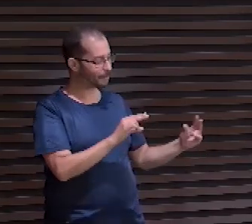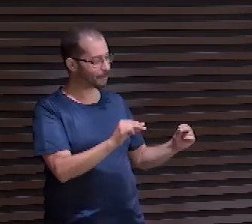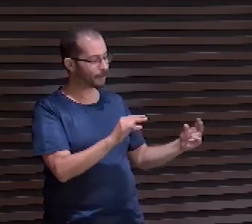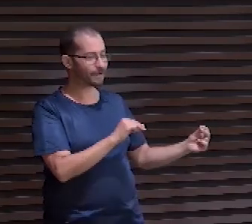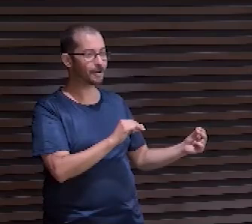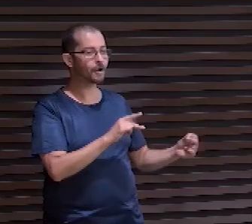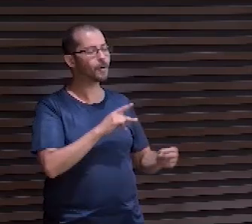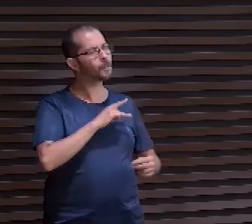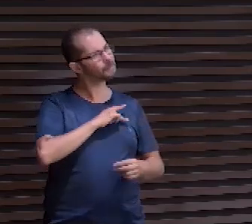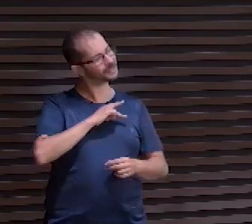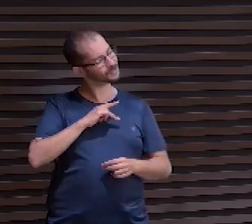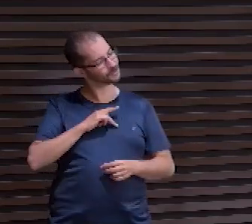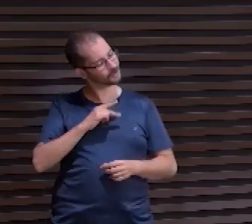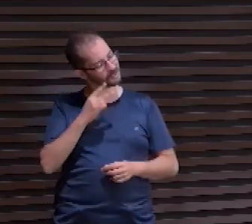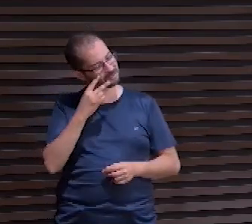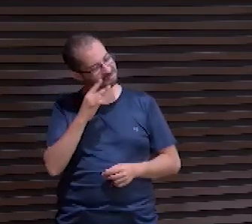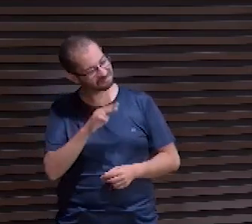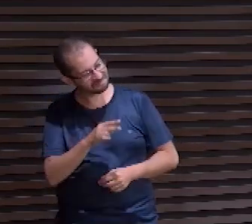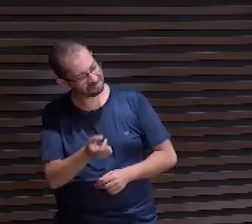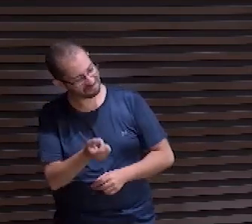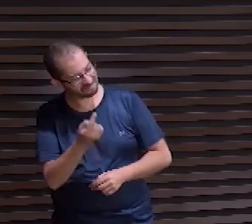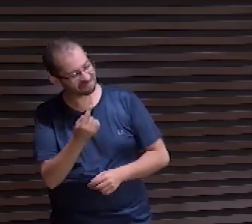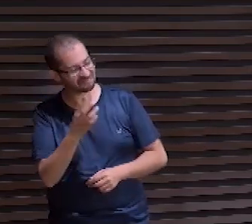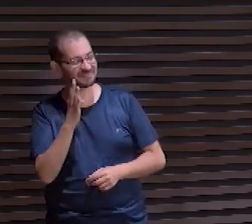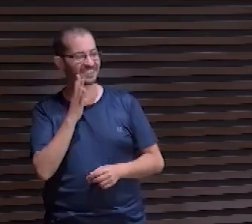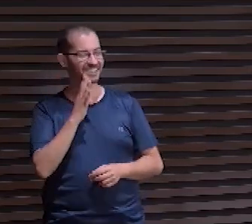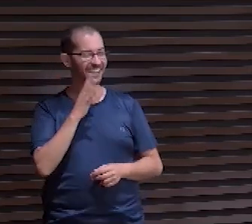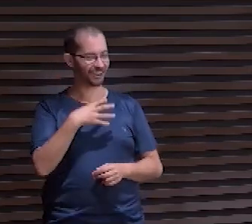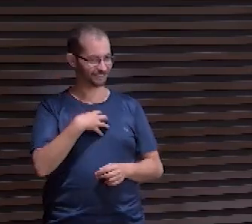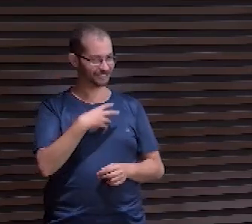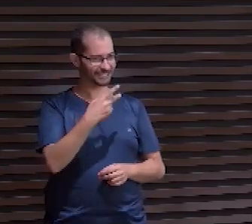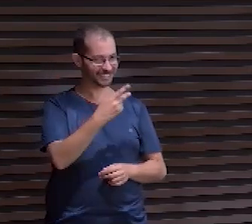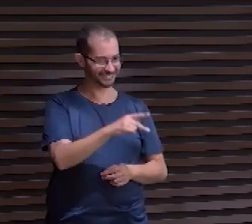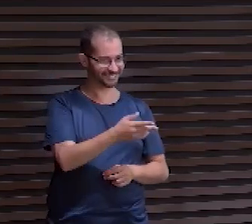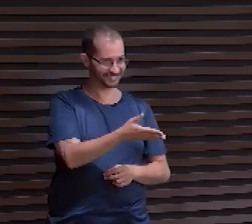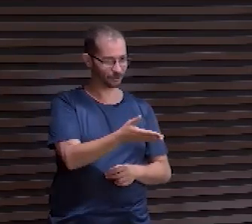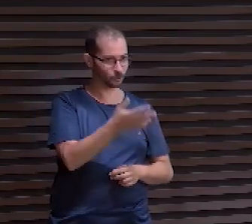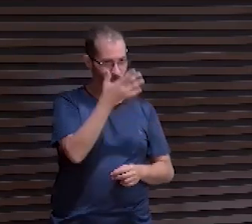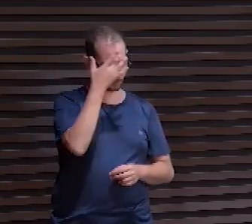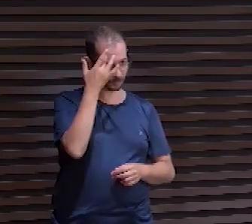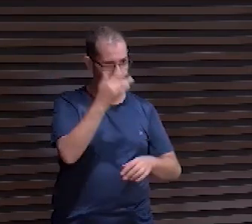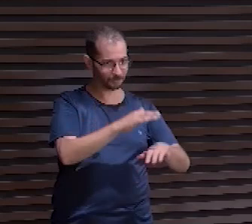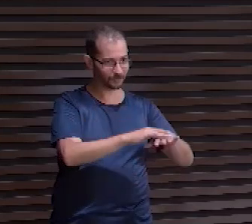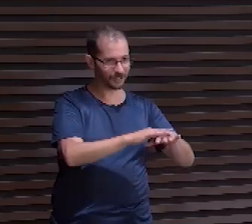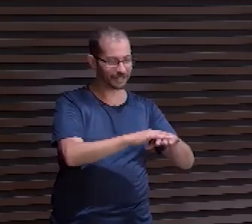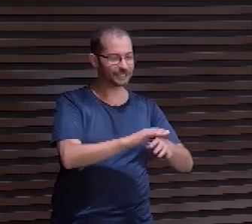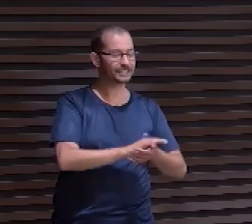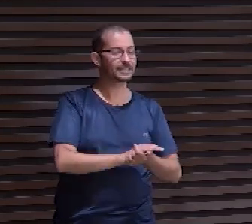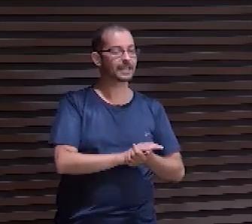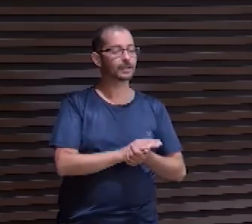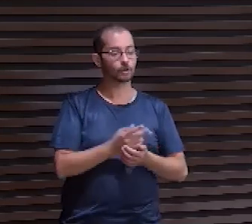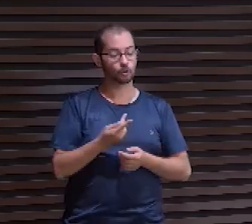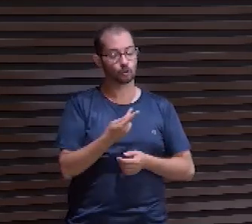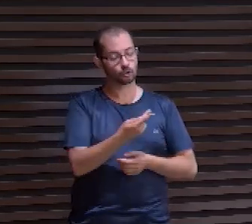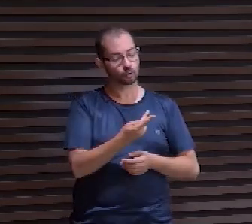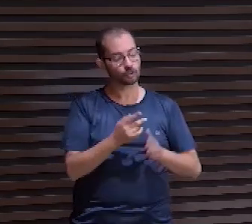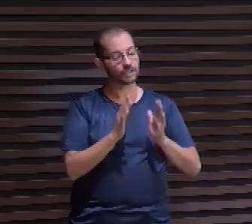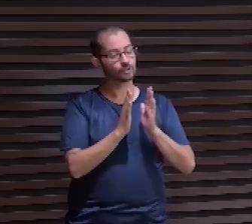jeito dele e conversaram um bom tempo. Por fim, oraram juntos e o pastor foi